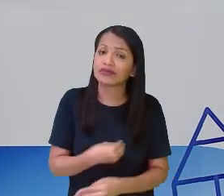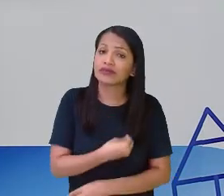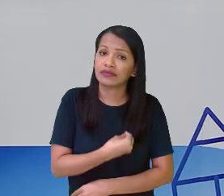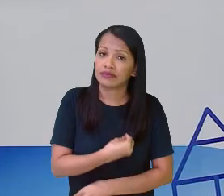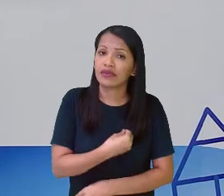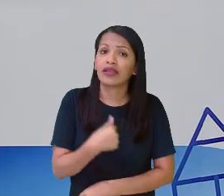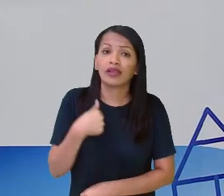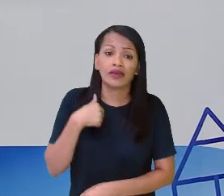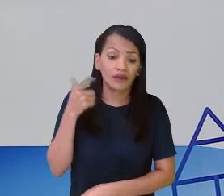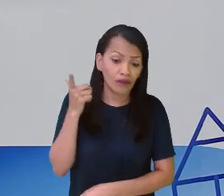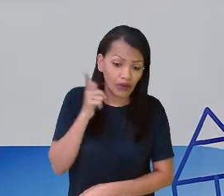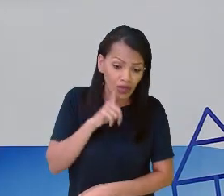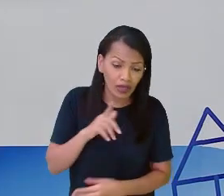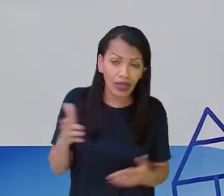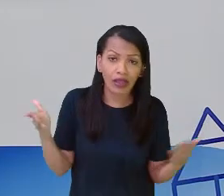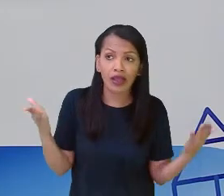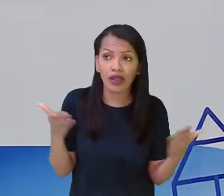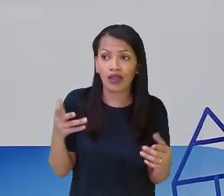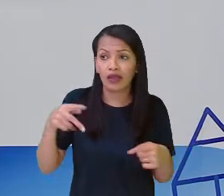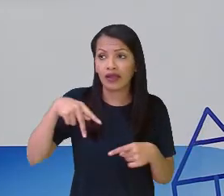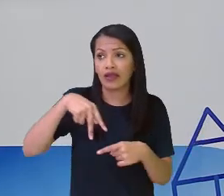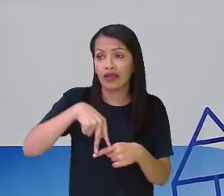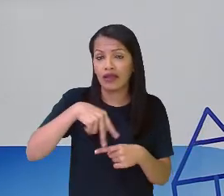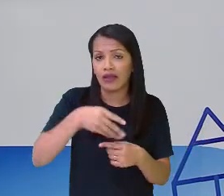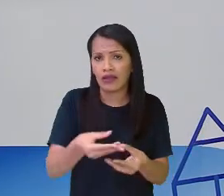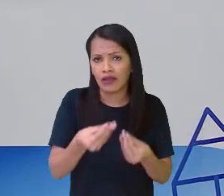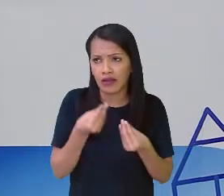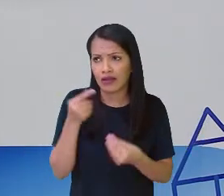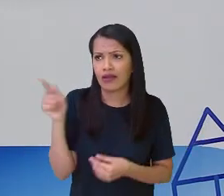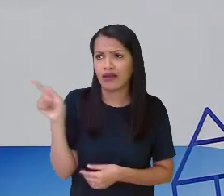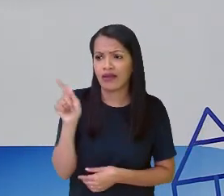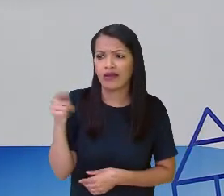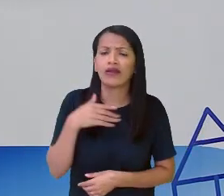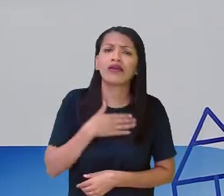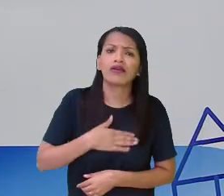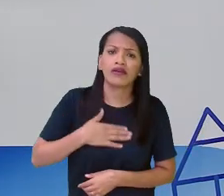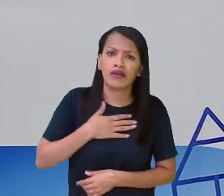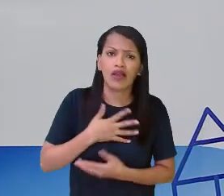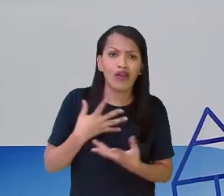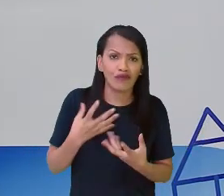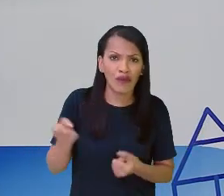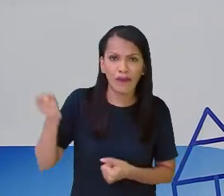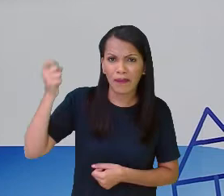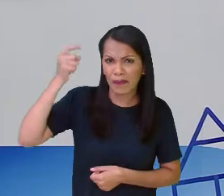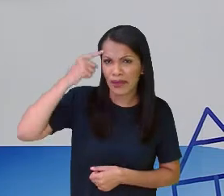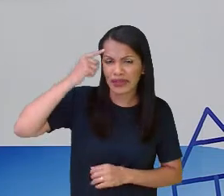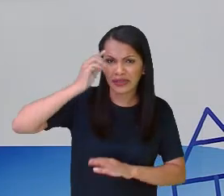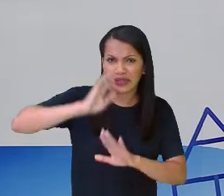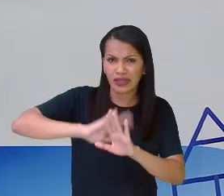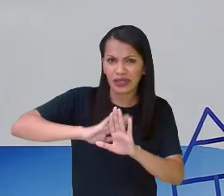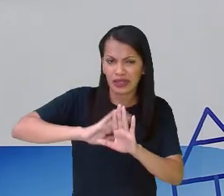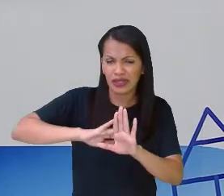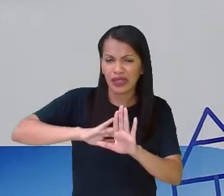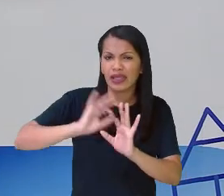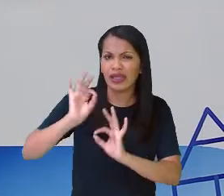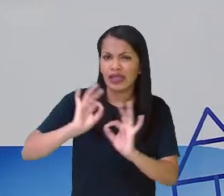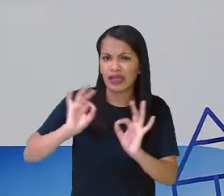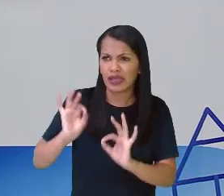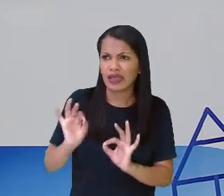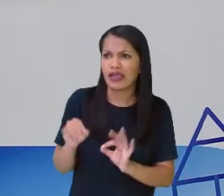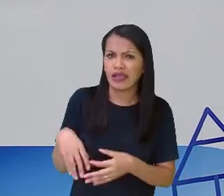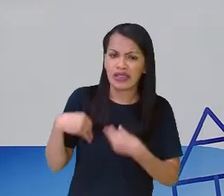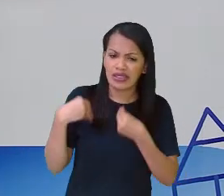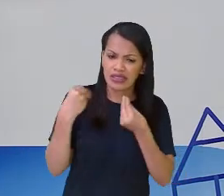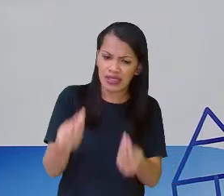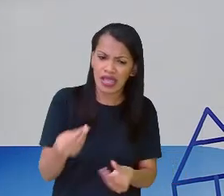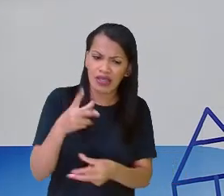eu ganhasse agora uma fatia de pizza e um refrigerante, iria gostar. Vamos pensar nisso, né, produção? Um mimo, um agrado,